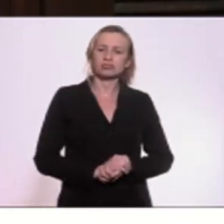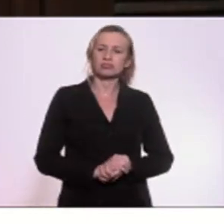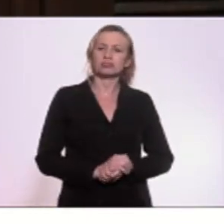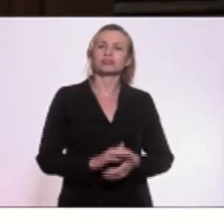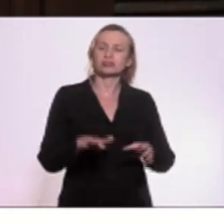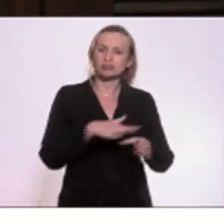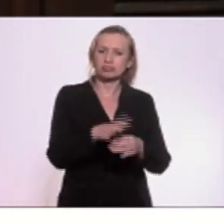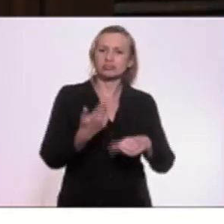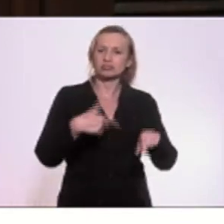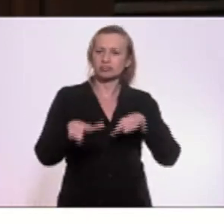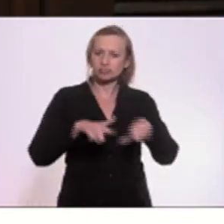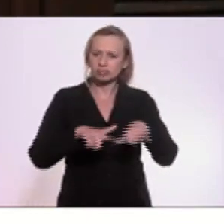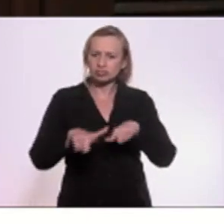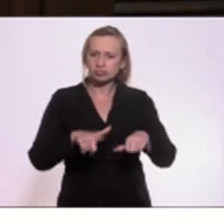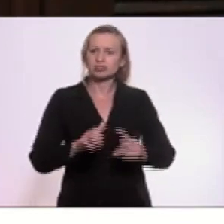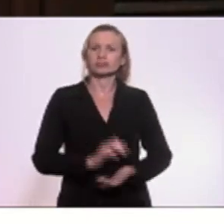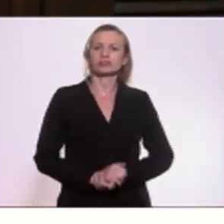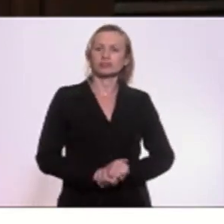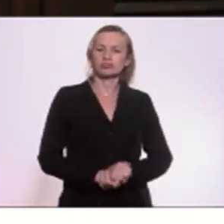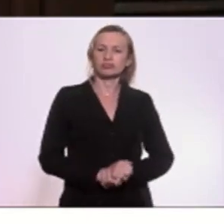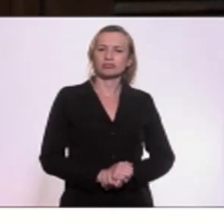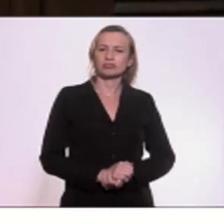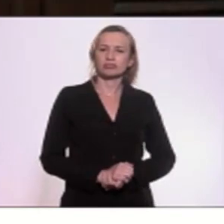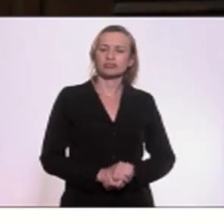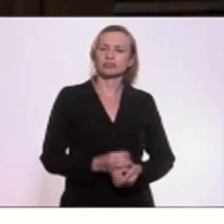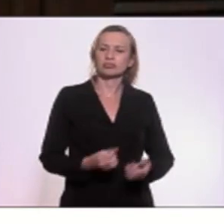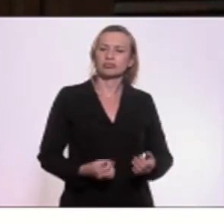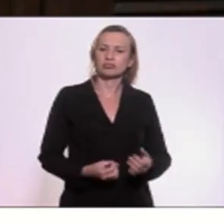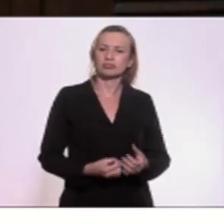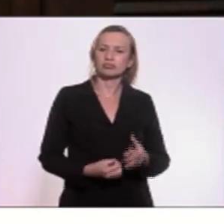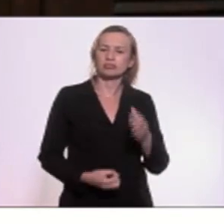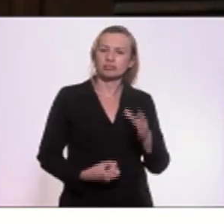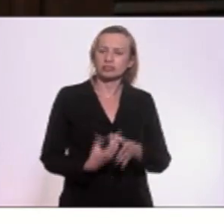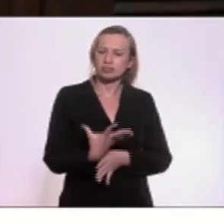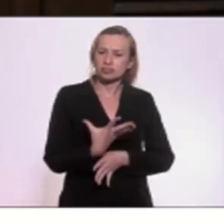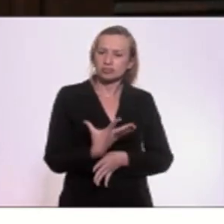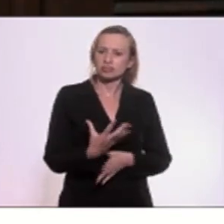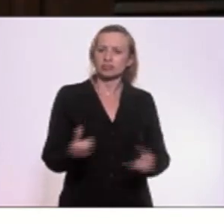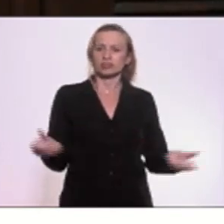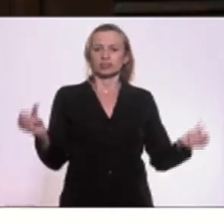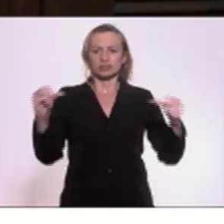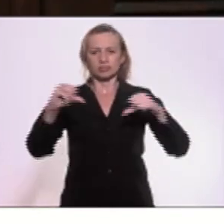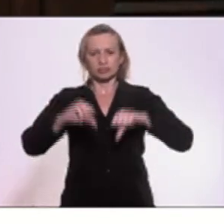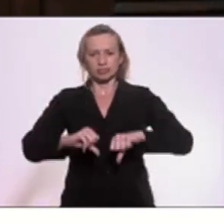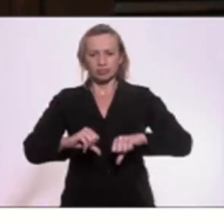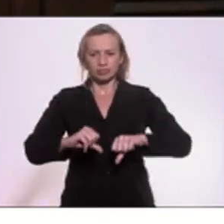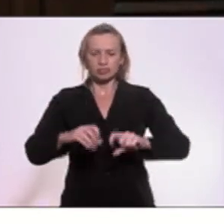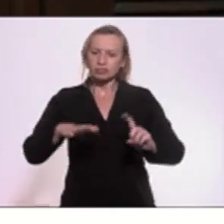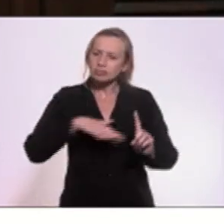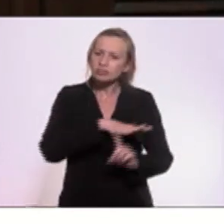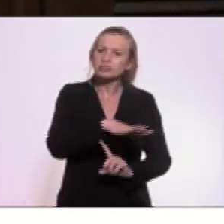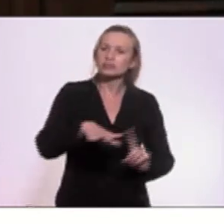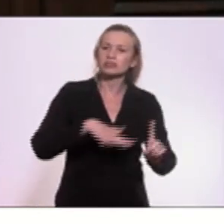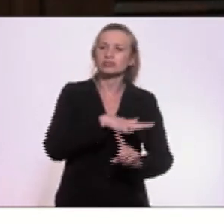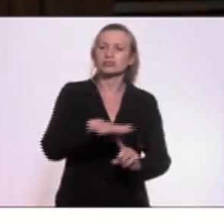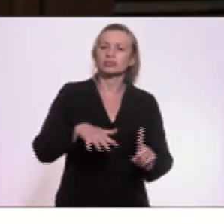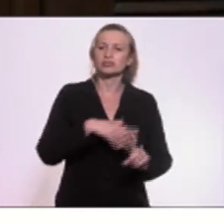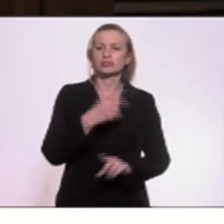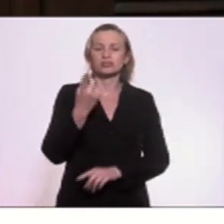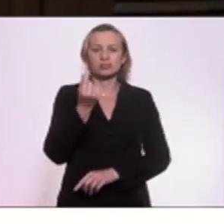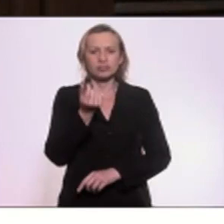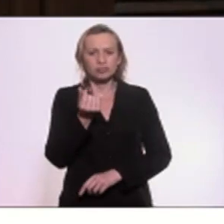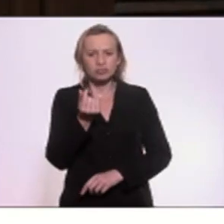trabalho, que produz o grave abismo social, econômico que nós vemos no